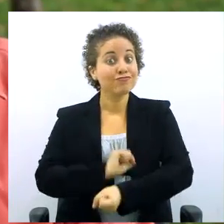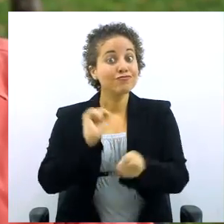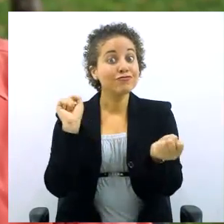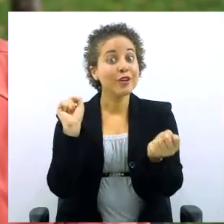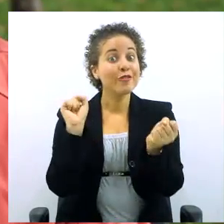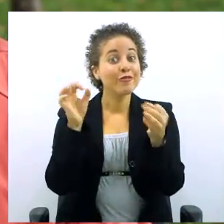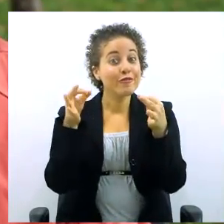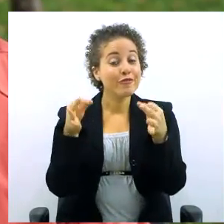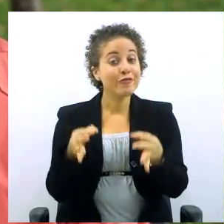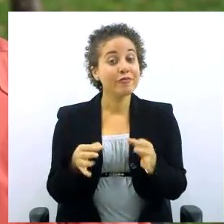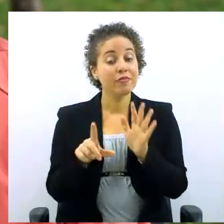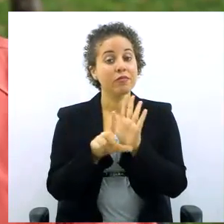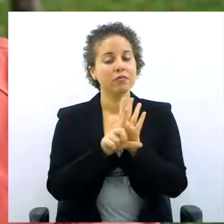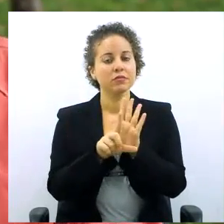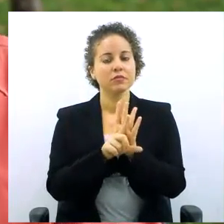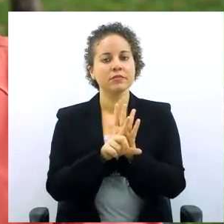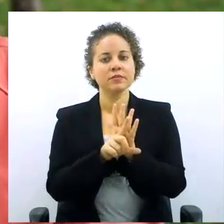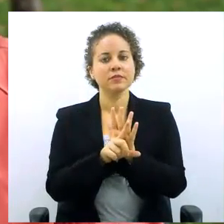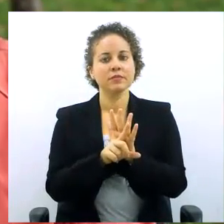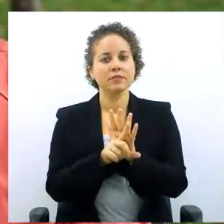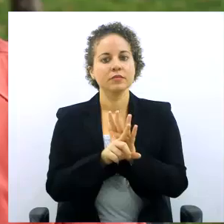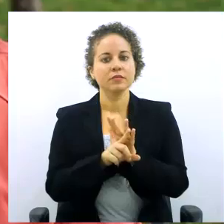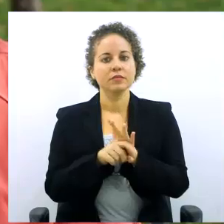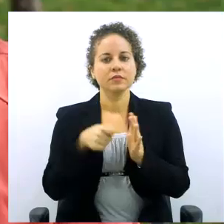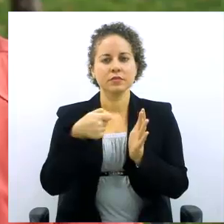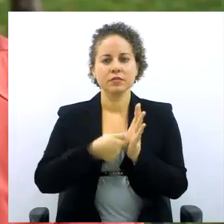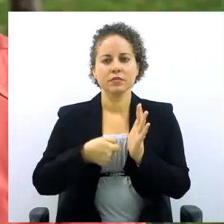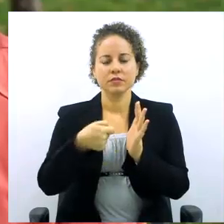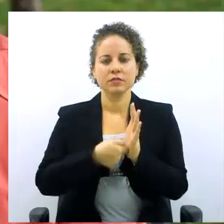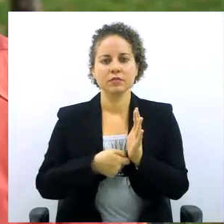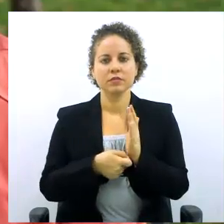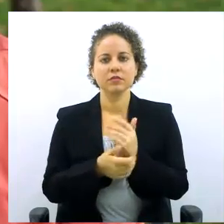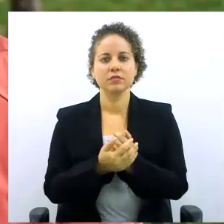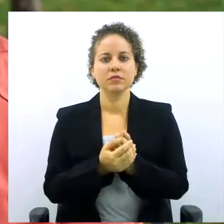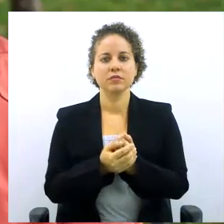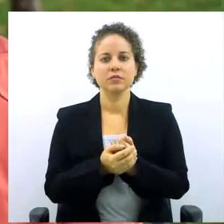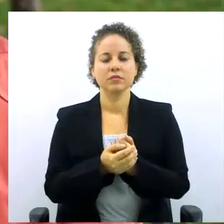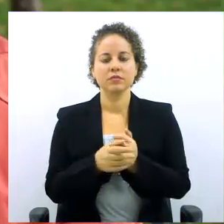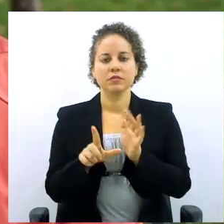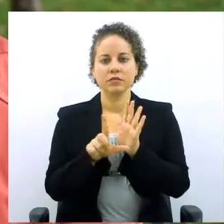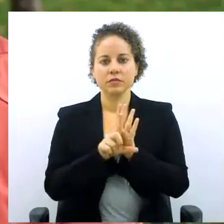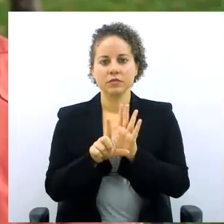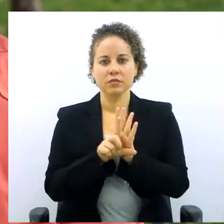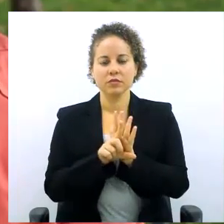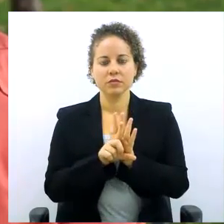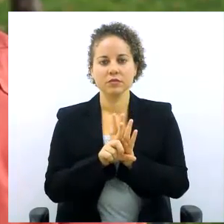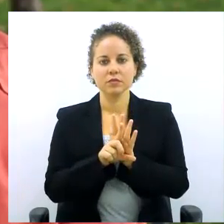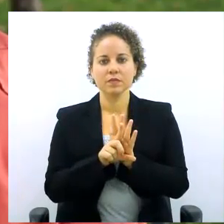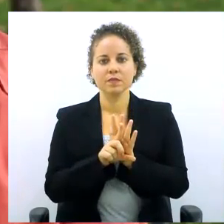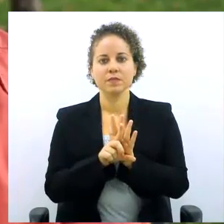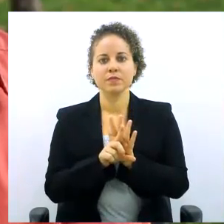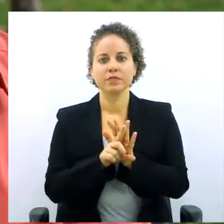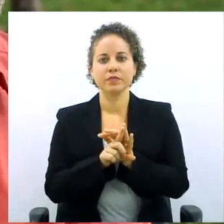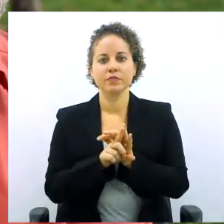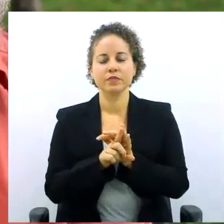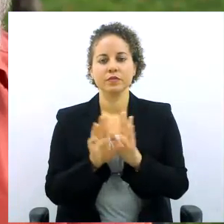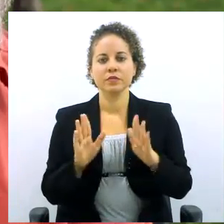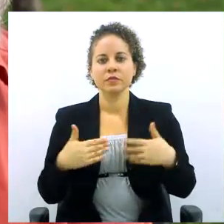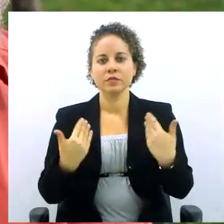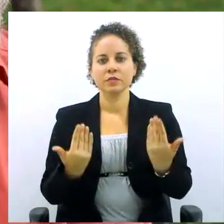formal, né? Constando de uma lei, né?